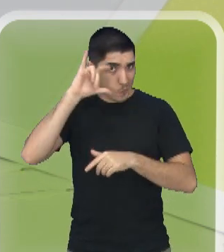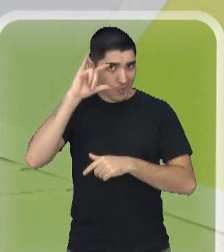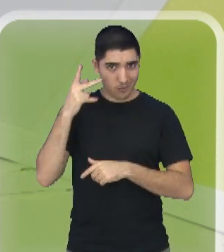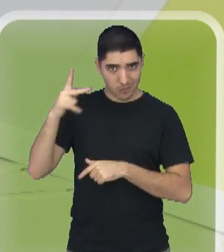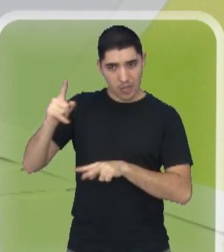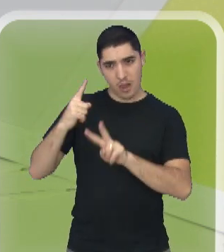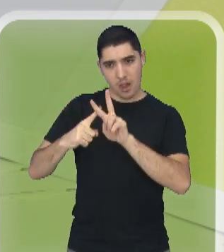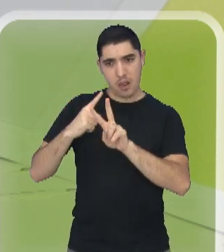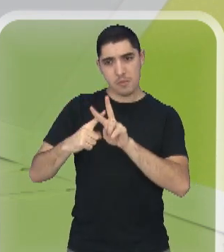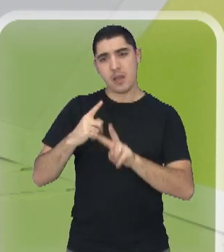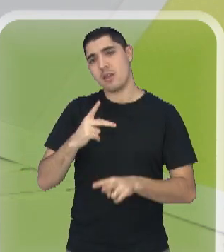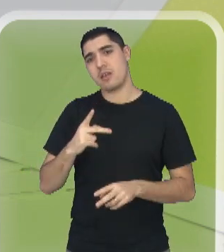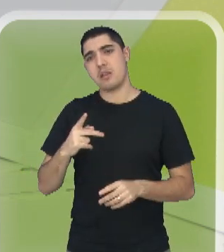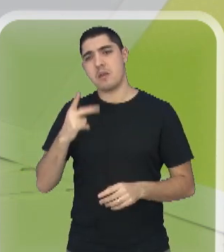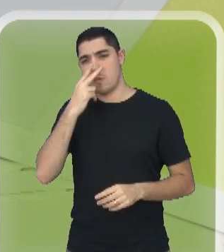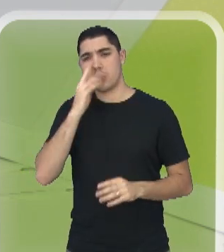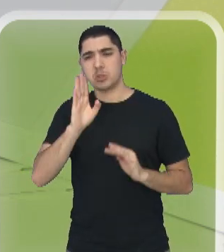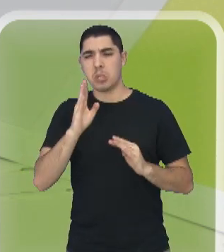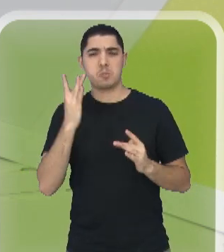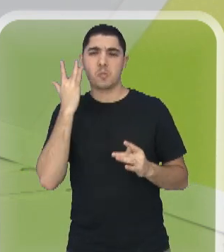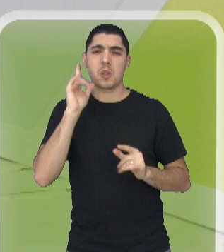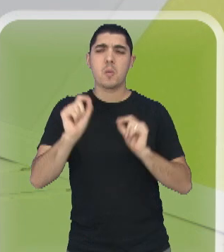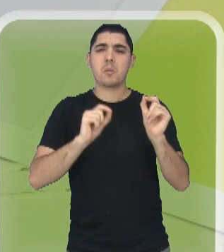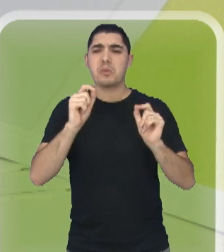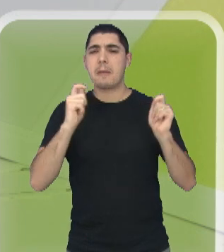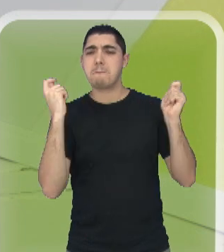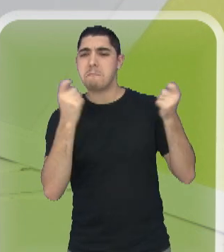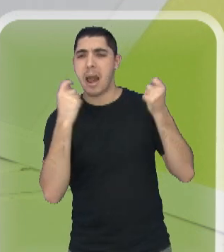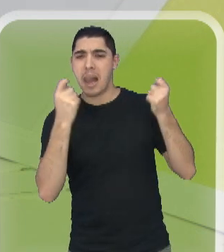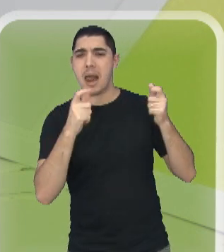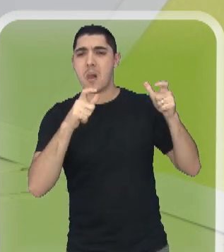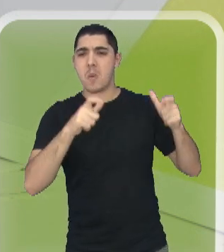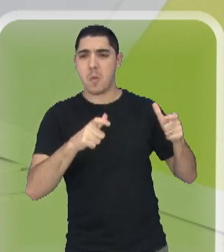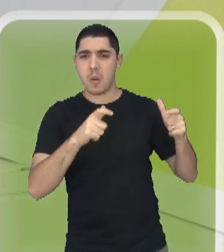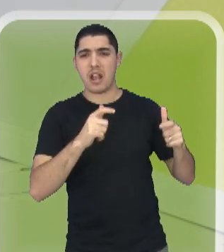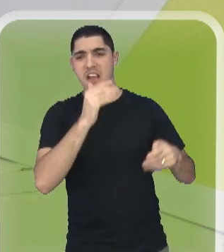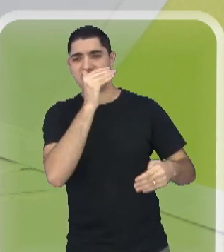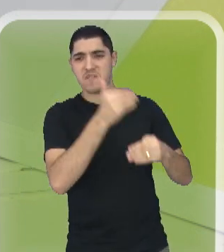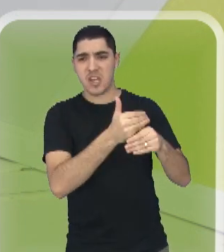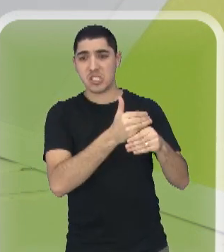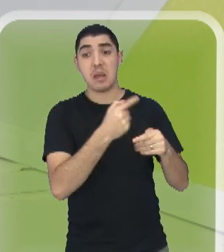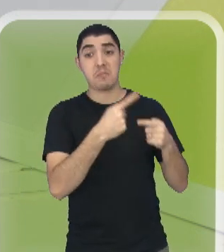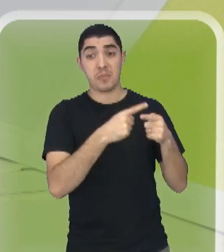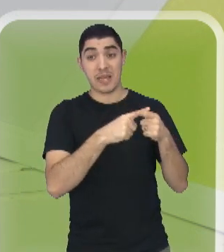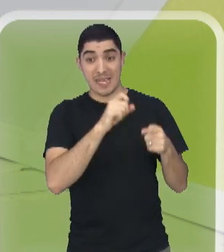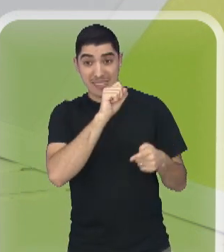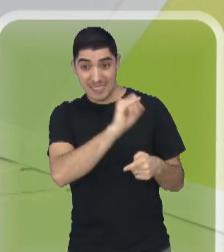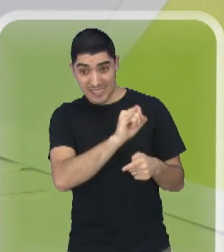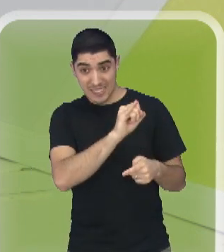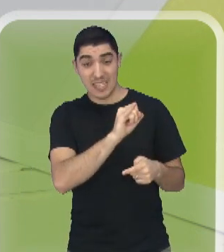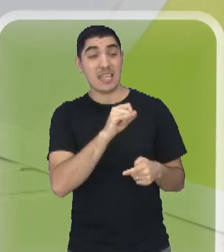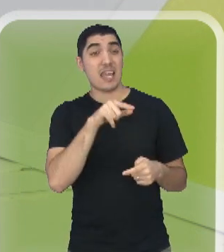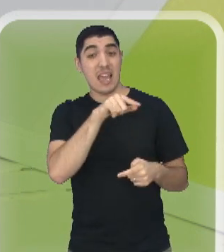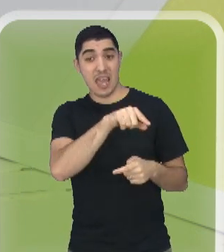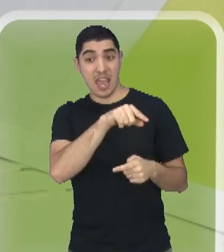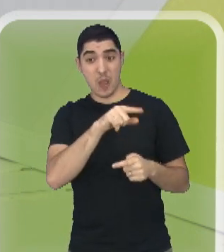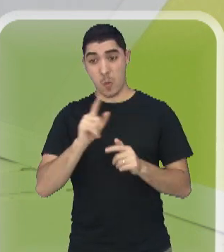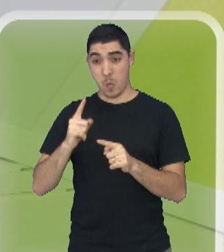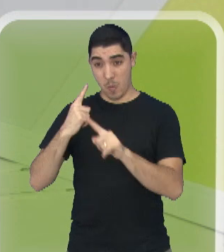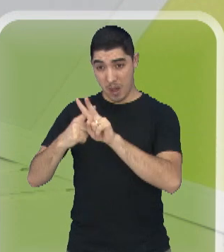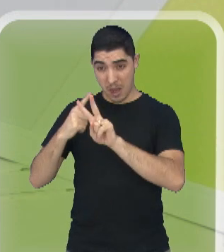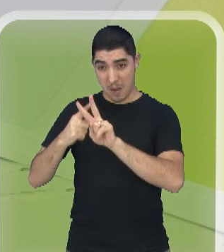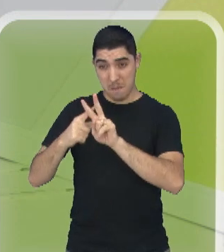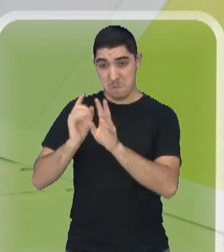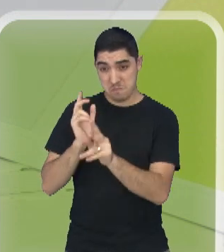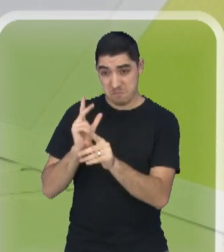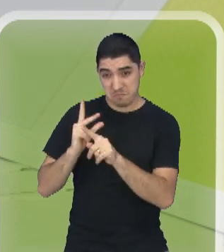foi fechado, não sei se é uma boate ou alguma coisa, para uma suposta comemoração do time caso fosse campeão. Isso aí acabou pegando